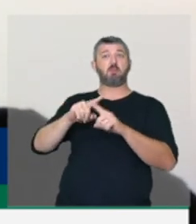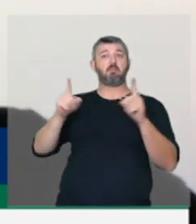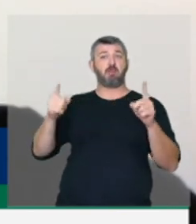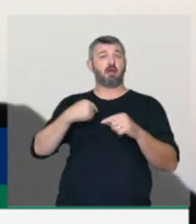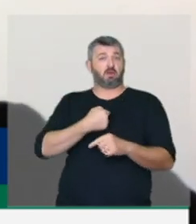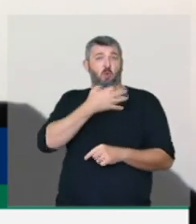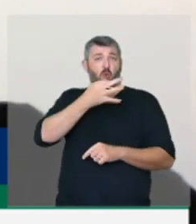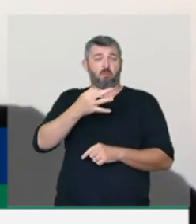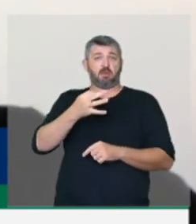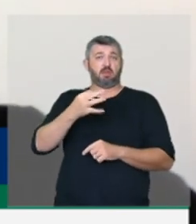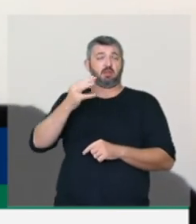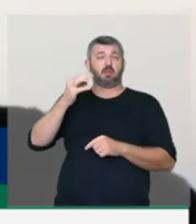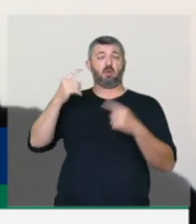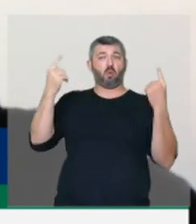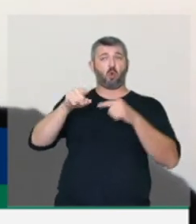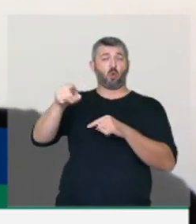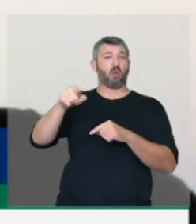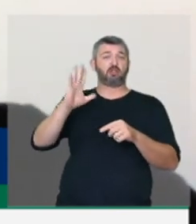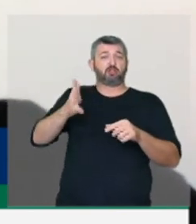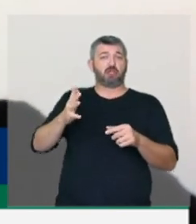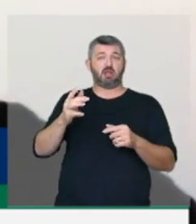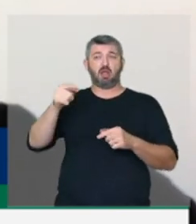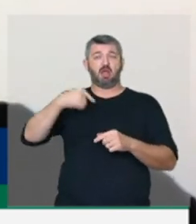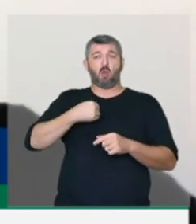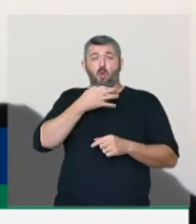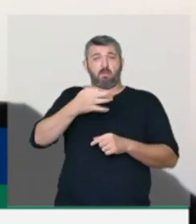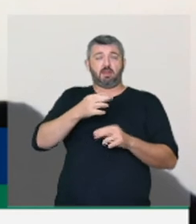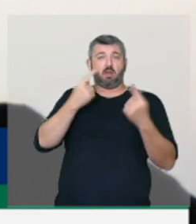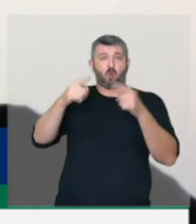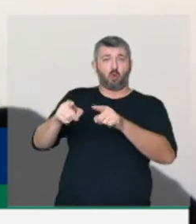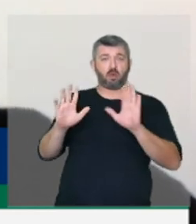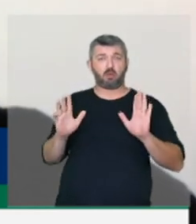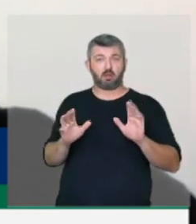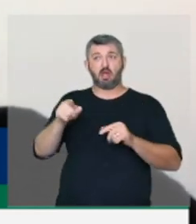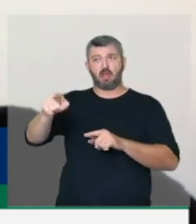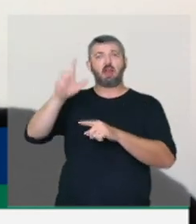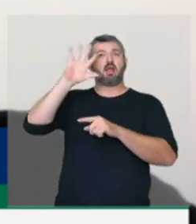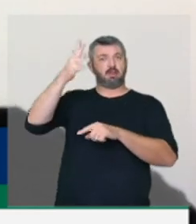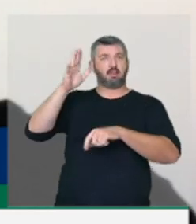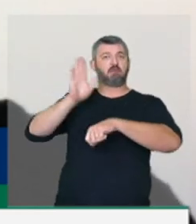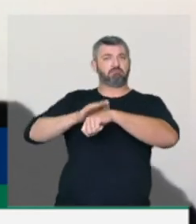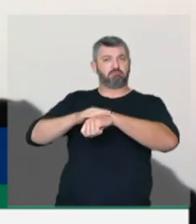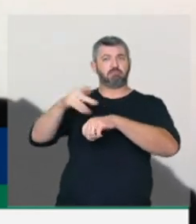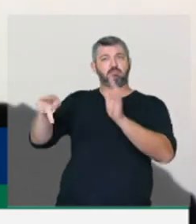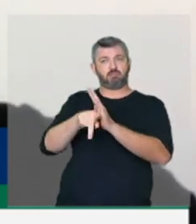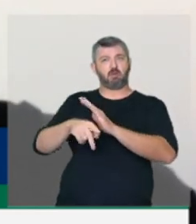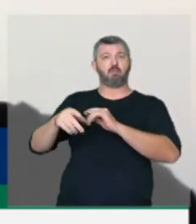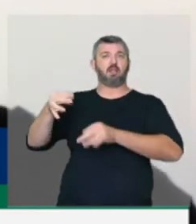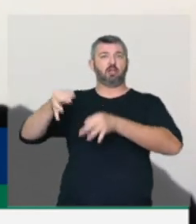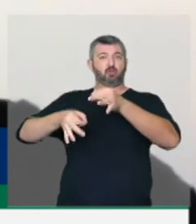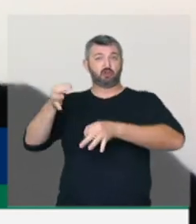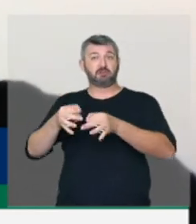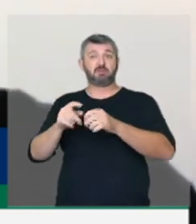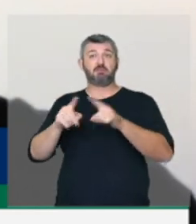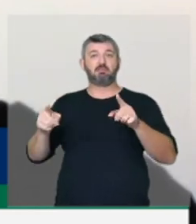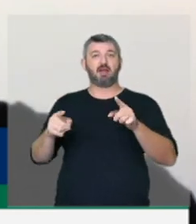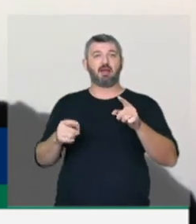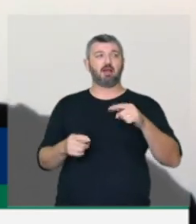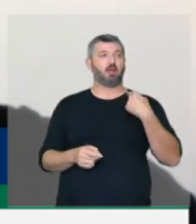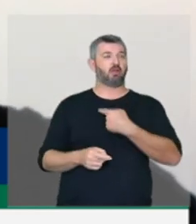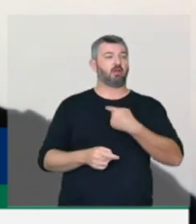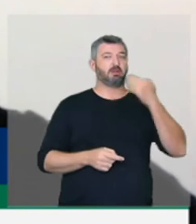a decisões de vários ministros. São ministros que decidem realmente toda a jurisprudência, mas que às vezes toma uma decisão que nós não